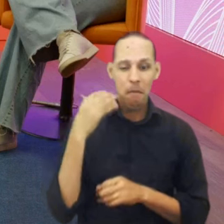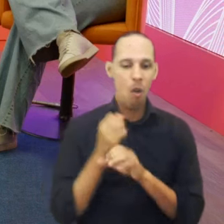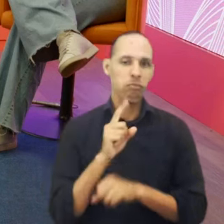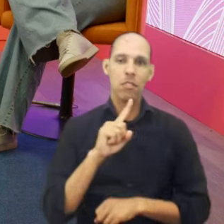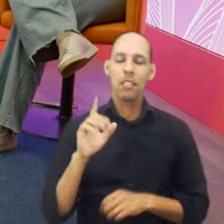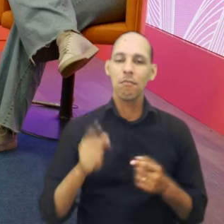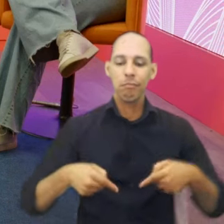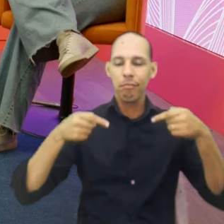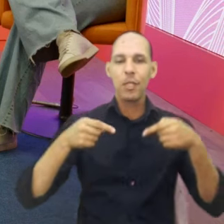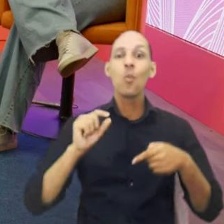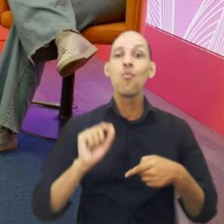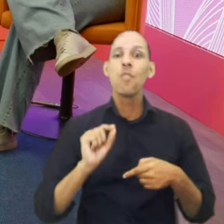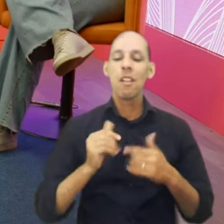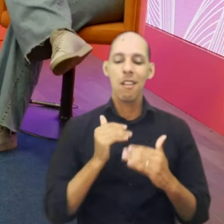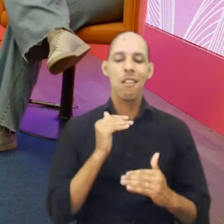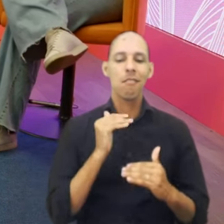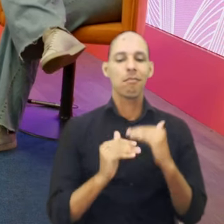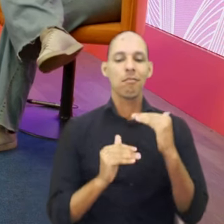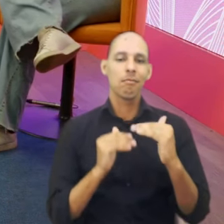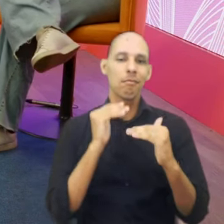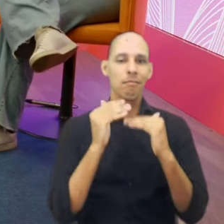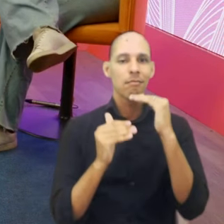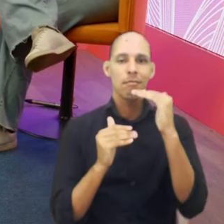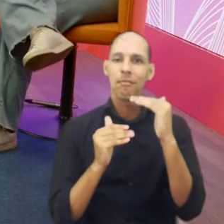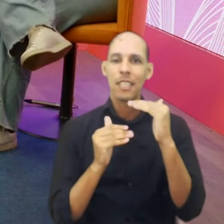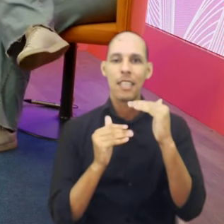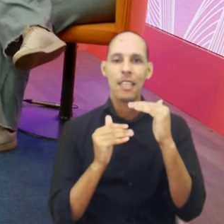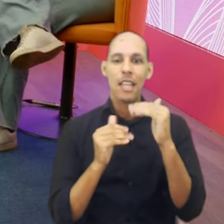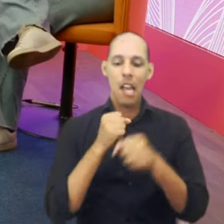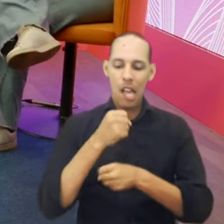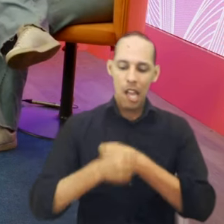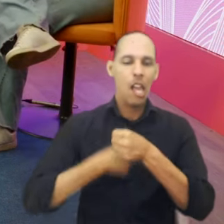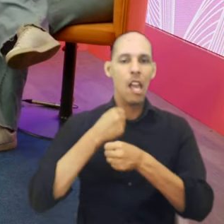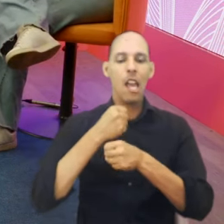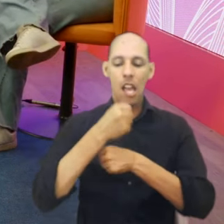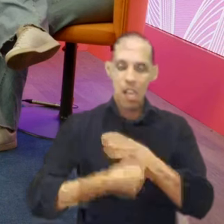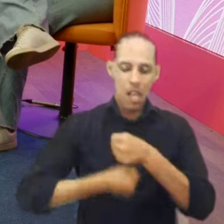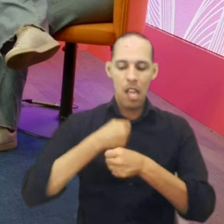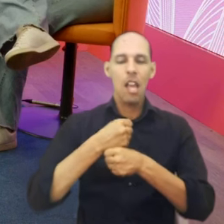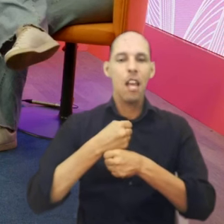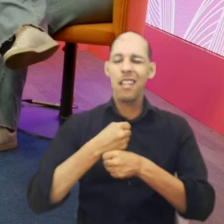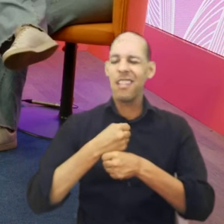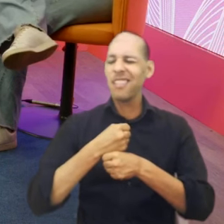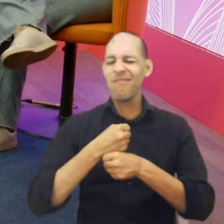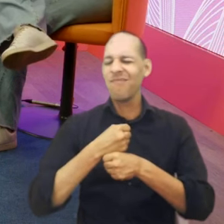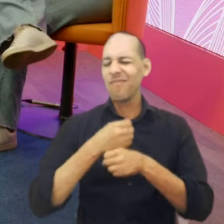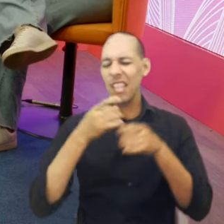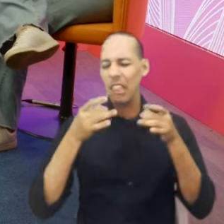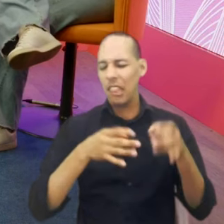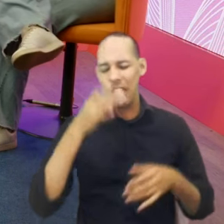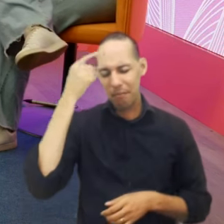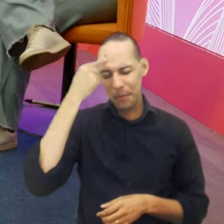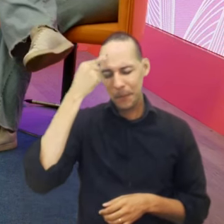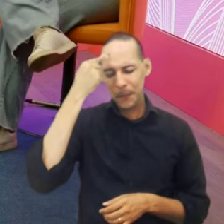o desafio maior foi crescer, assim. Então, eu tive muitos... todo ano eu pensava em largar.